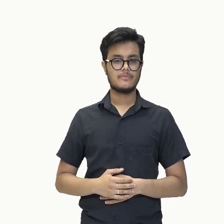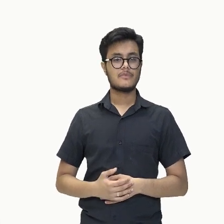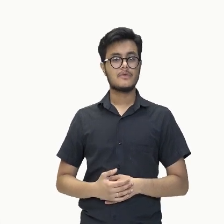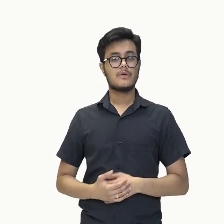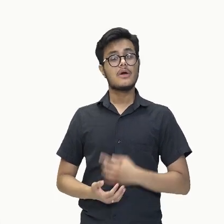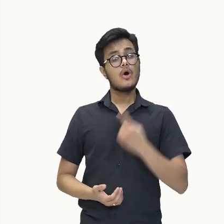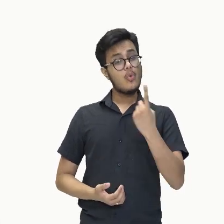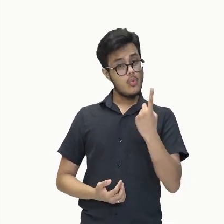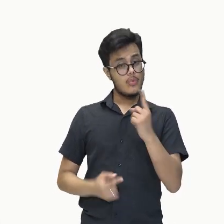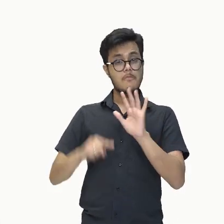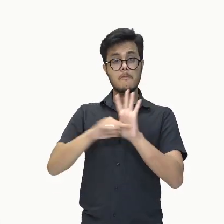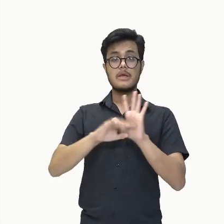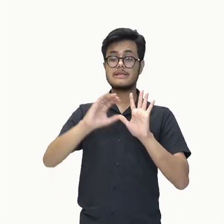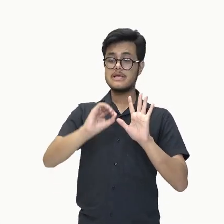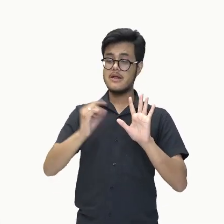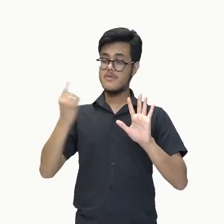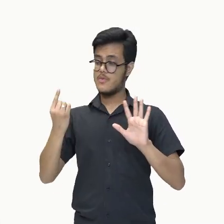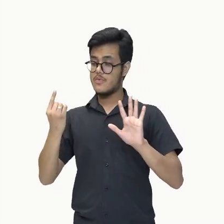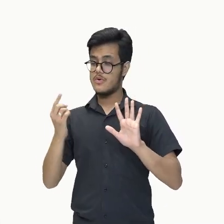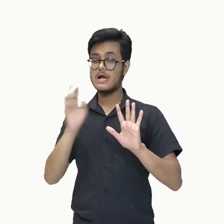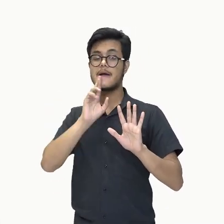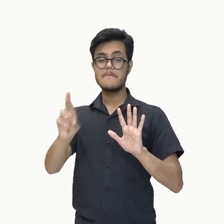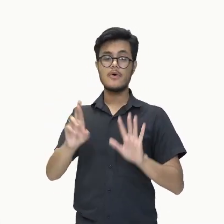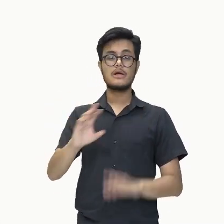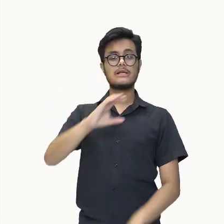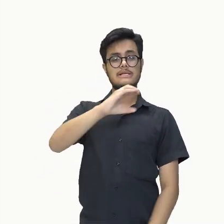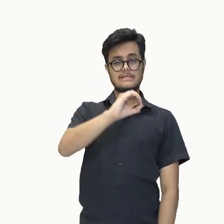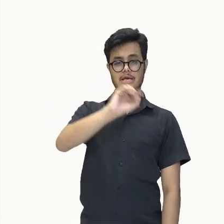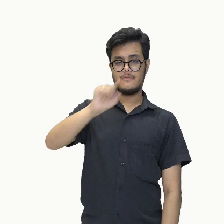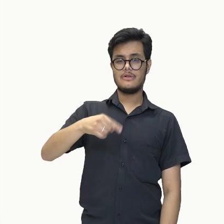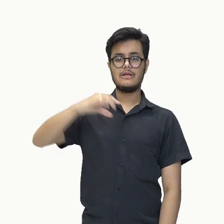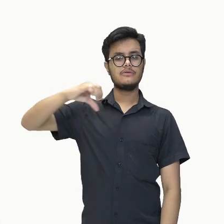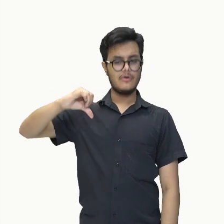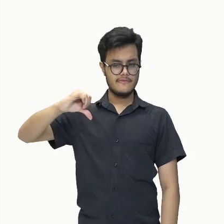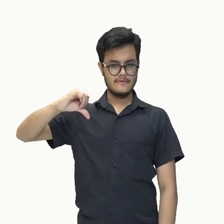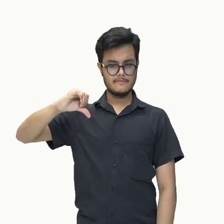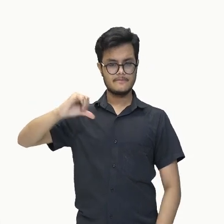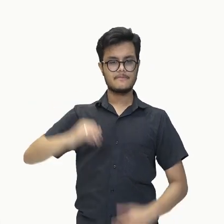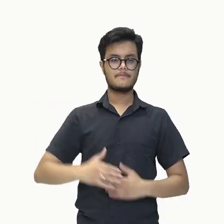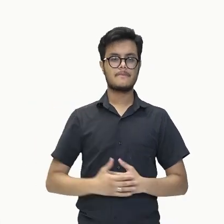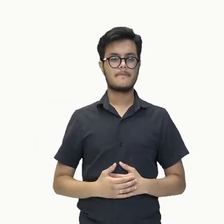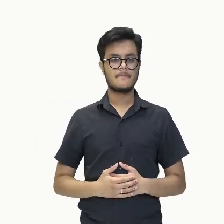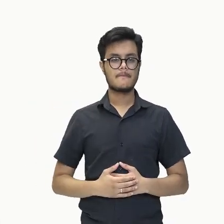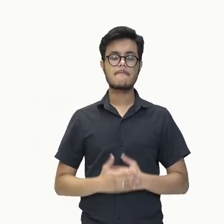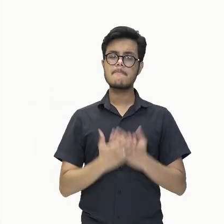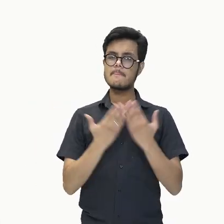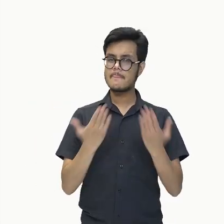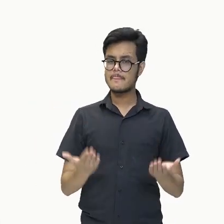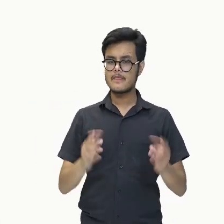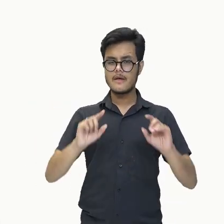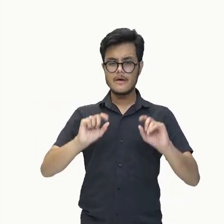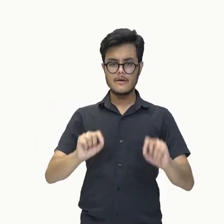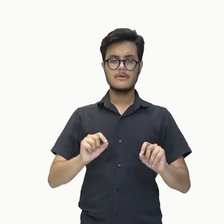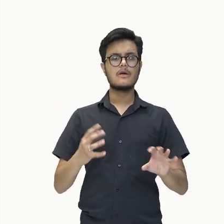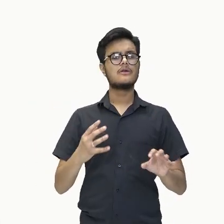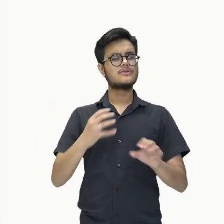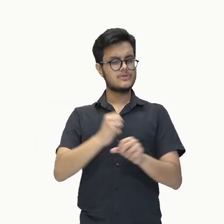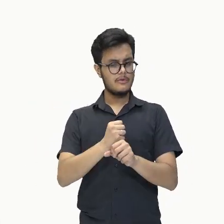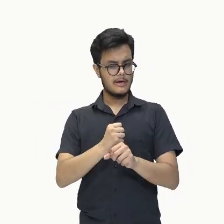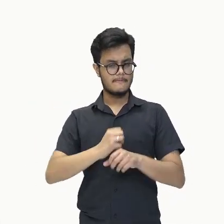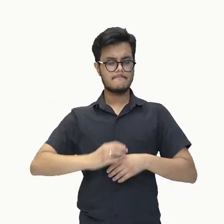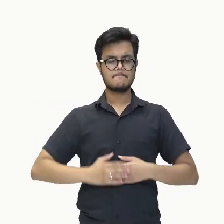1 menos 0,1 igual a 0,9. Aí nós vamos calcular isso daqui, né?